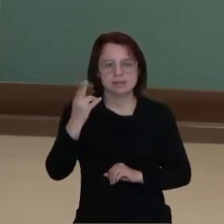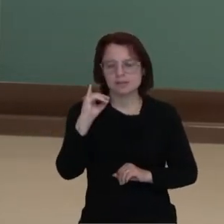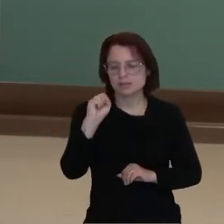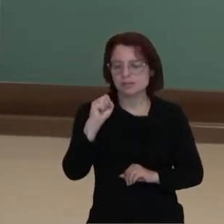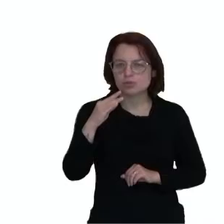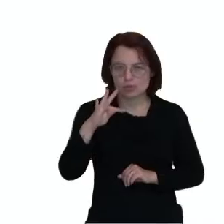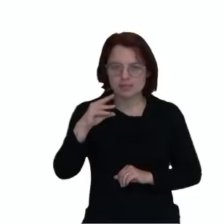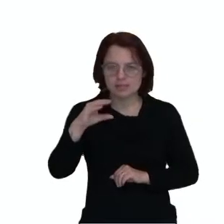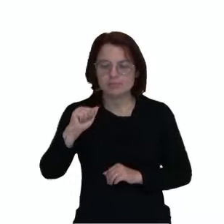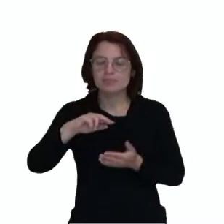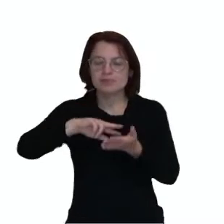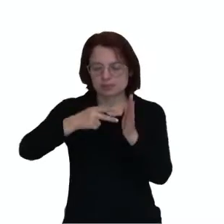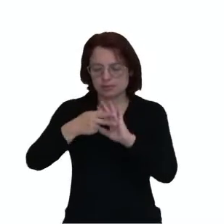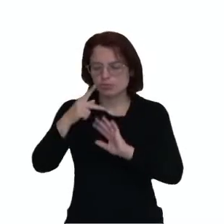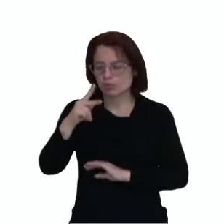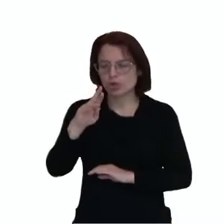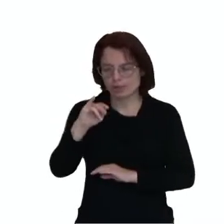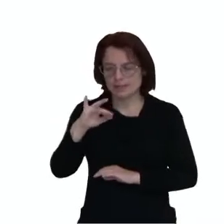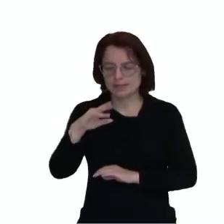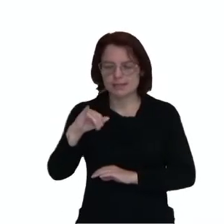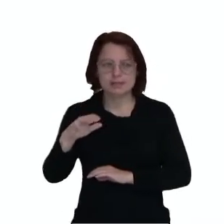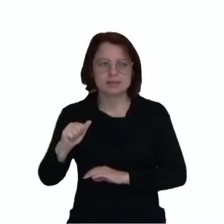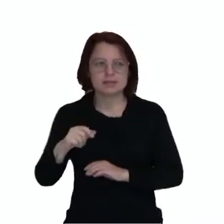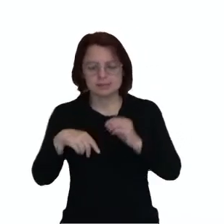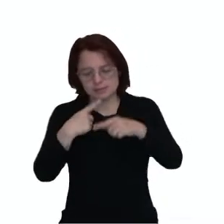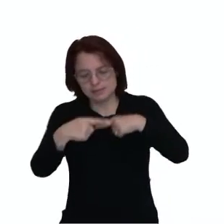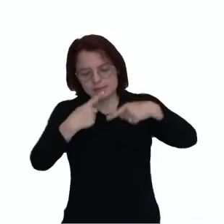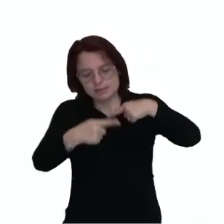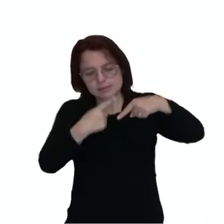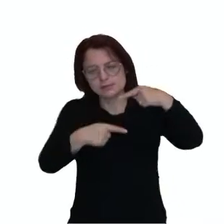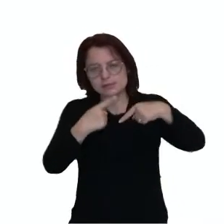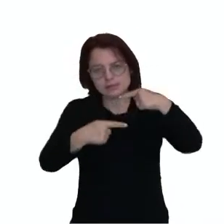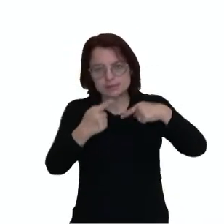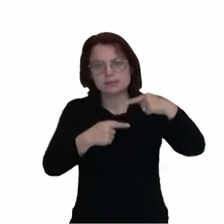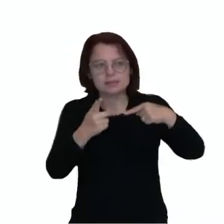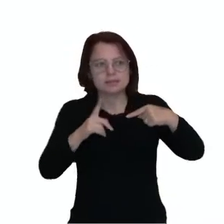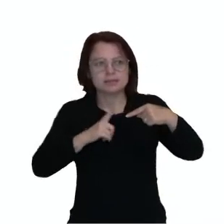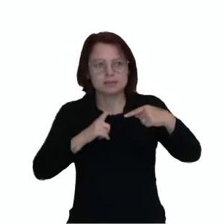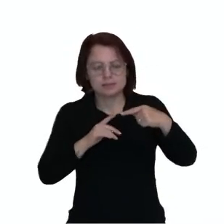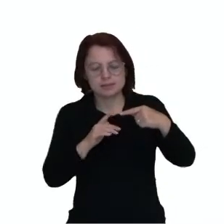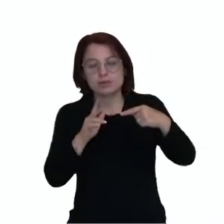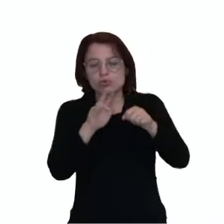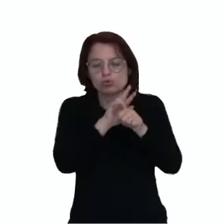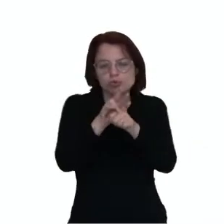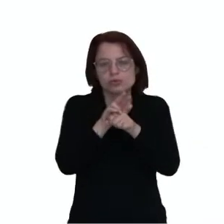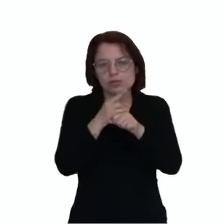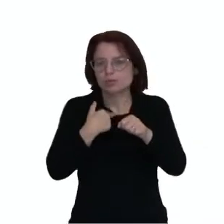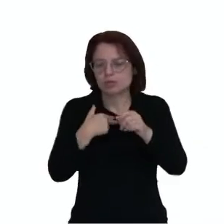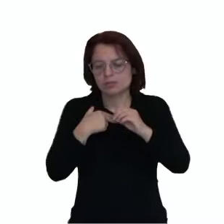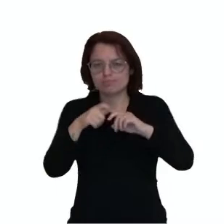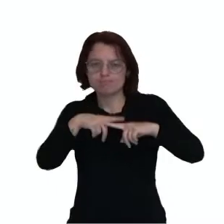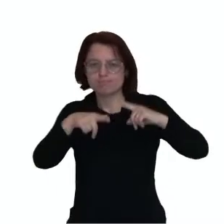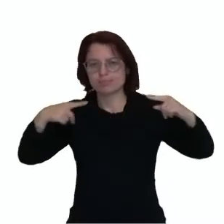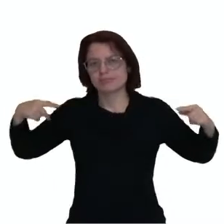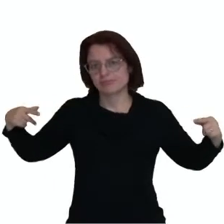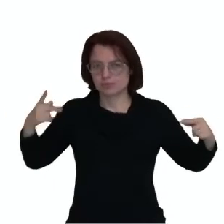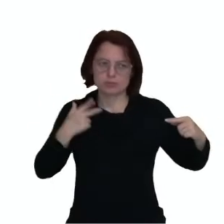se enrolando e vai formando essas bolinhas, né? Ela amarra, ela protege para que ele não desenrole,